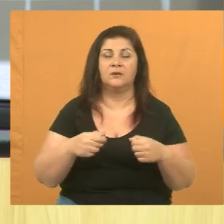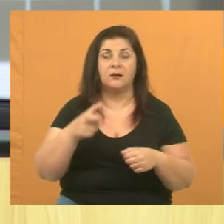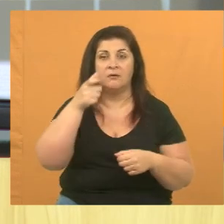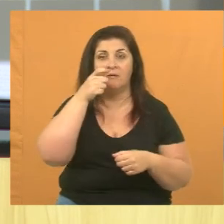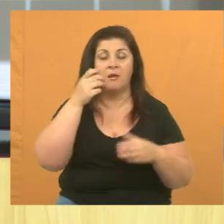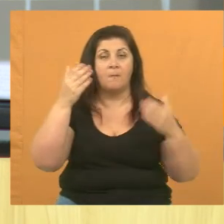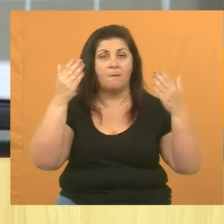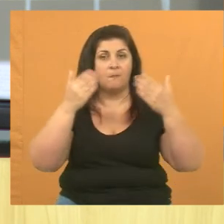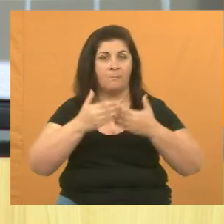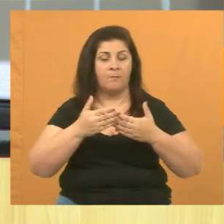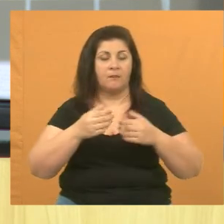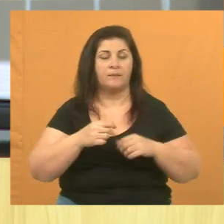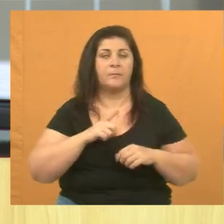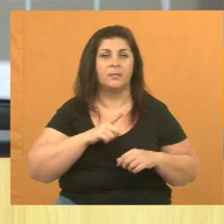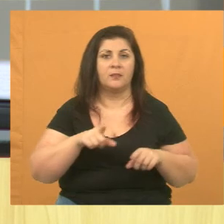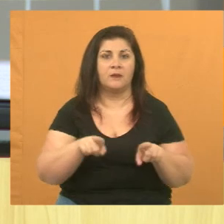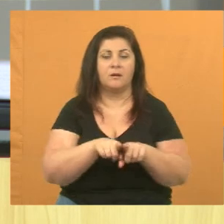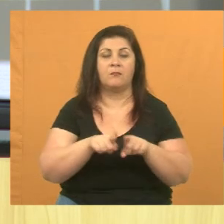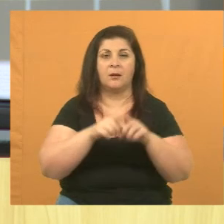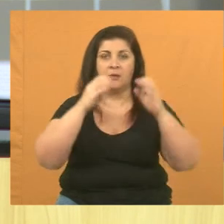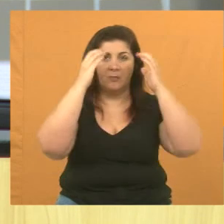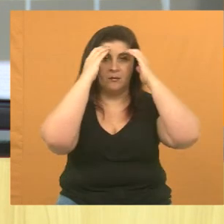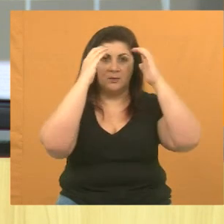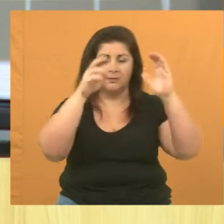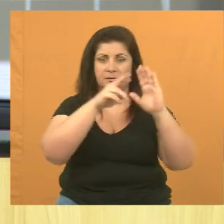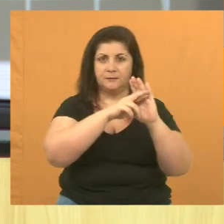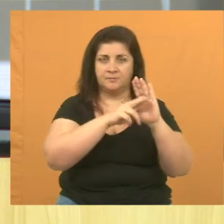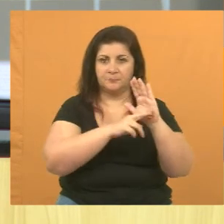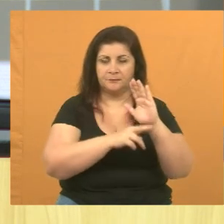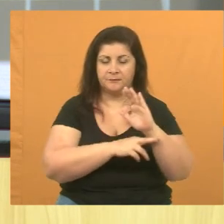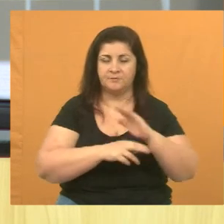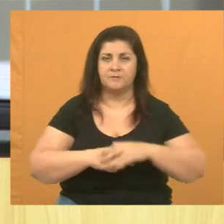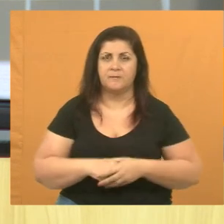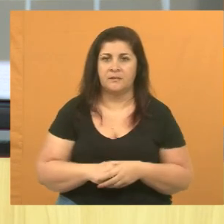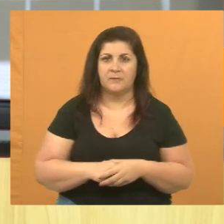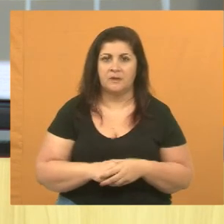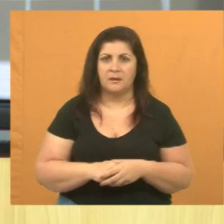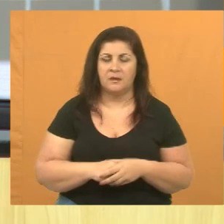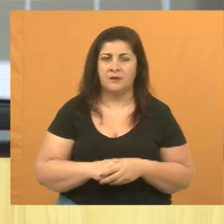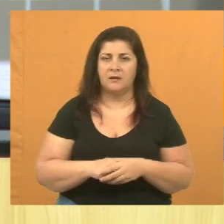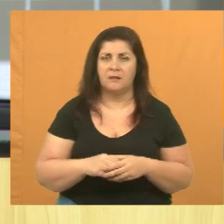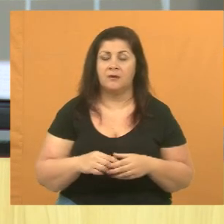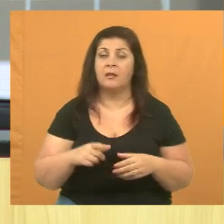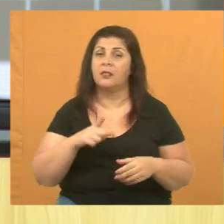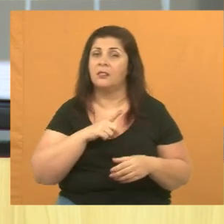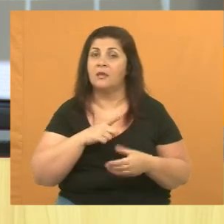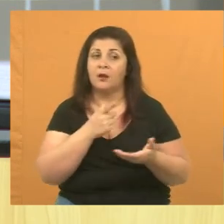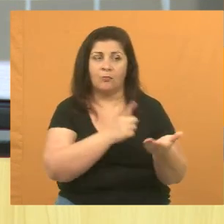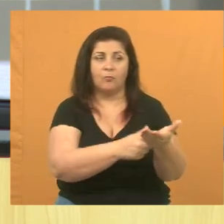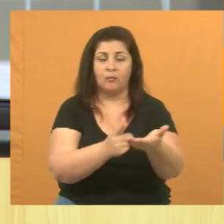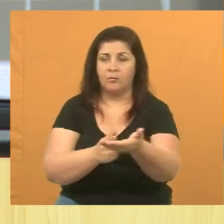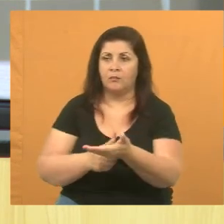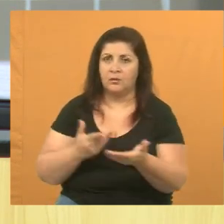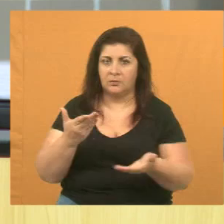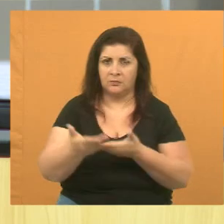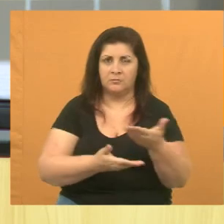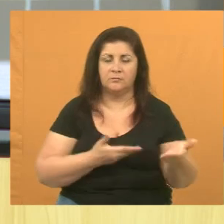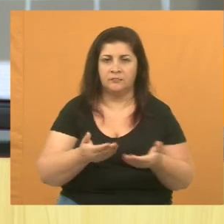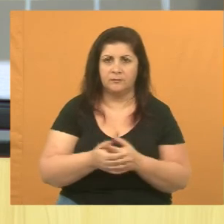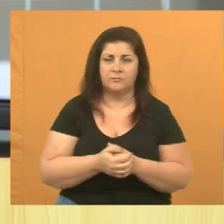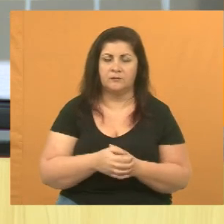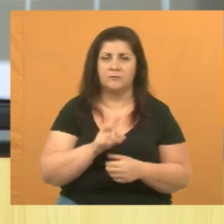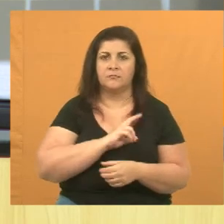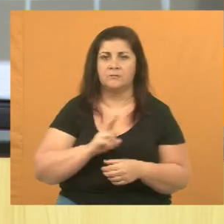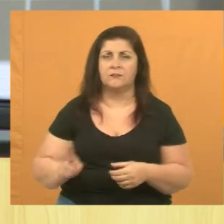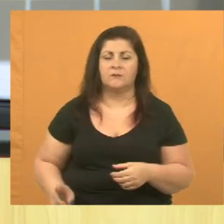necessidade e obedecendo-se aos trâmites legais à espécie, celebrará convênios ou parcerias. Autoria, vereadora